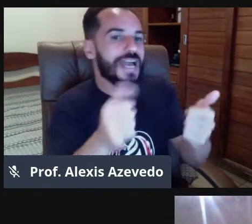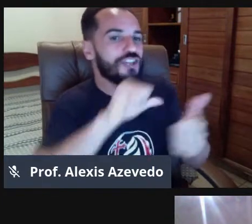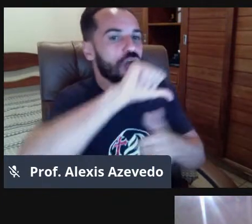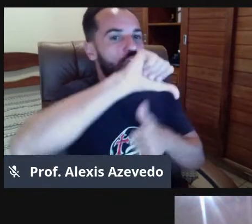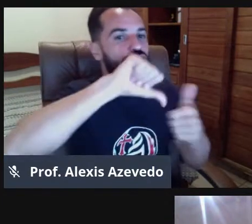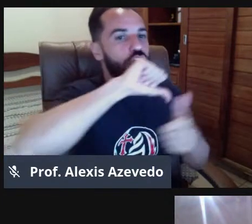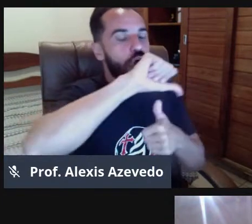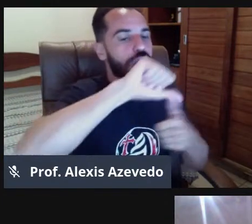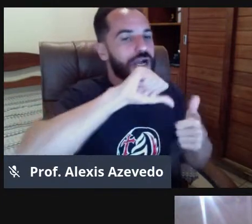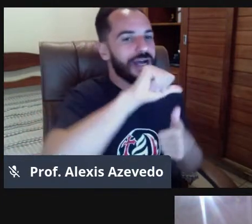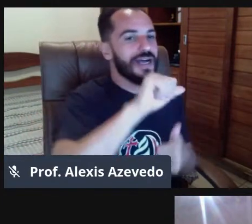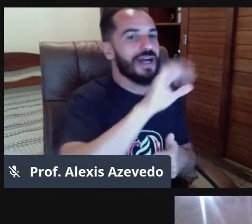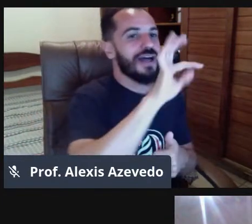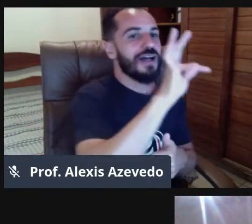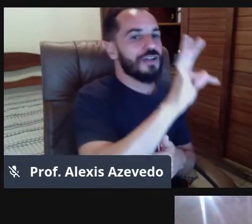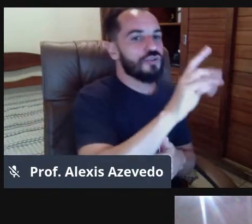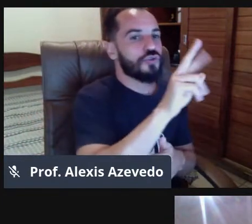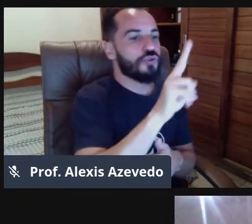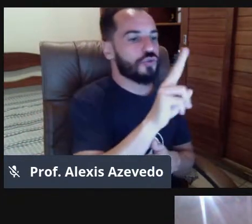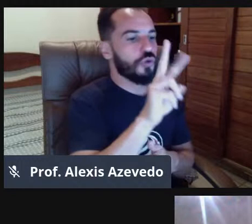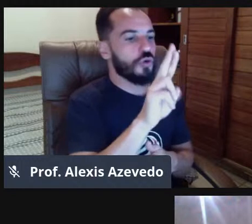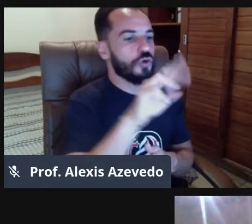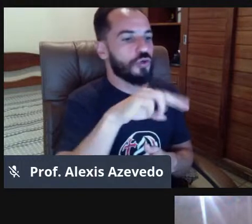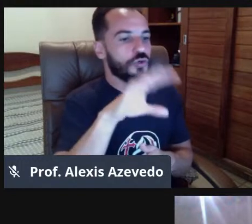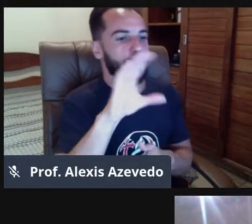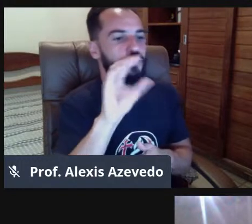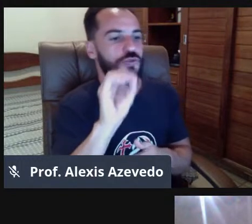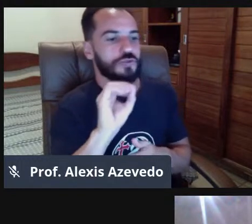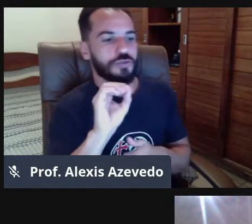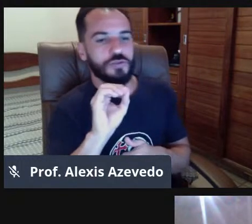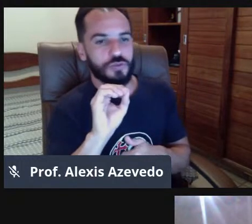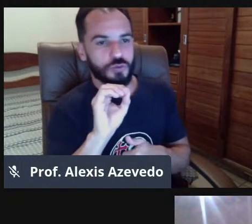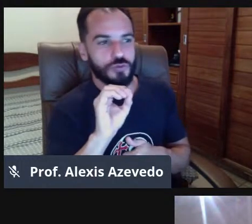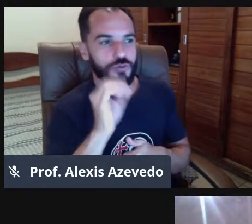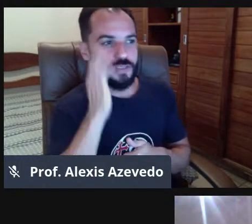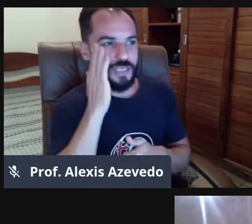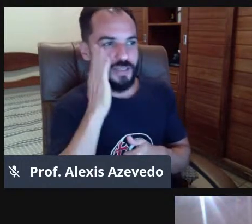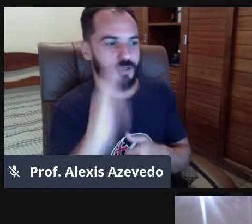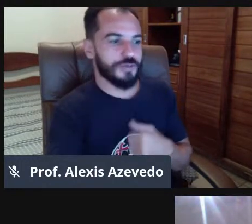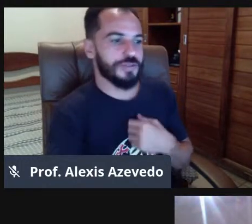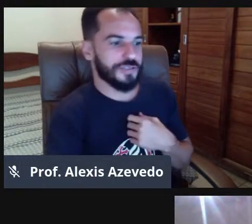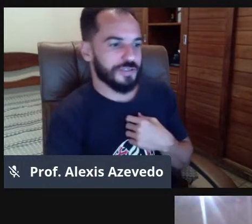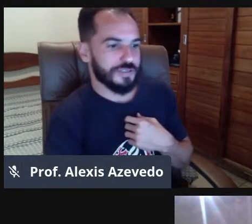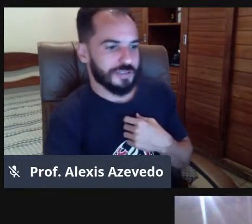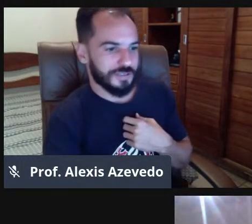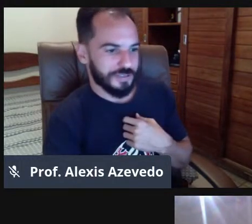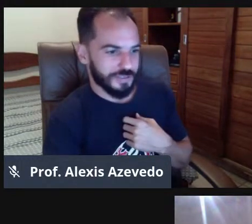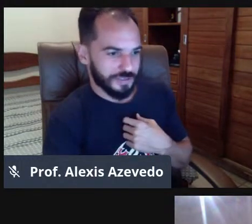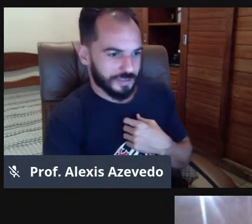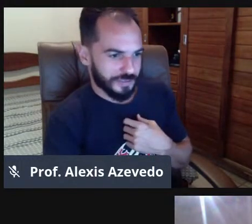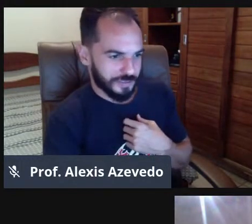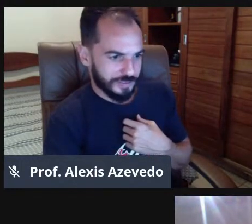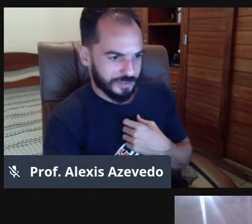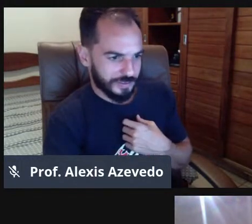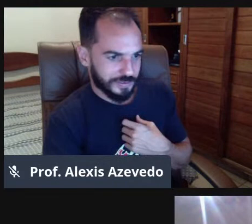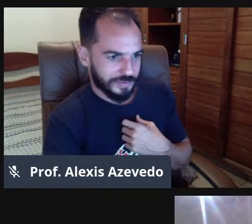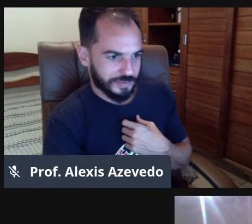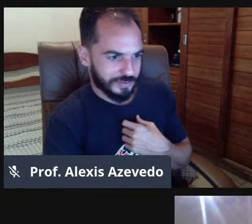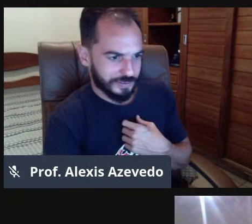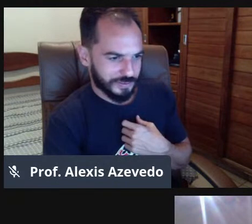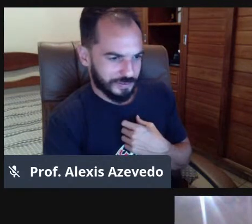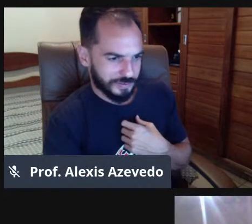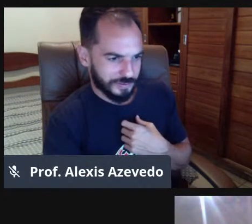opção, qual que é o requerimento, o que, que é que tem que fazer. As explicações estão lá e a gente deve